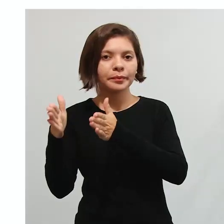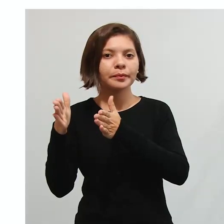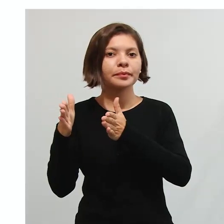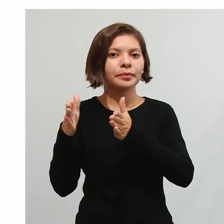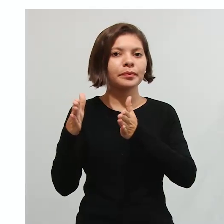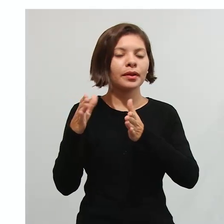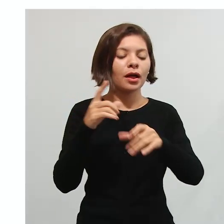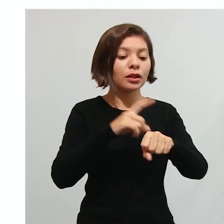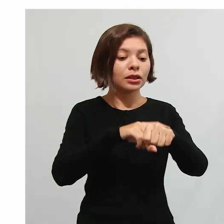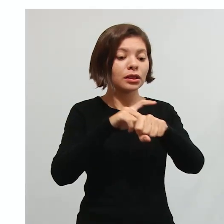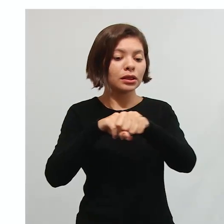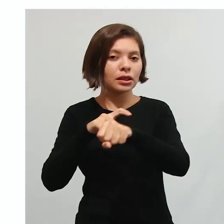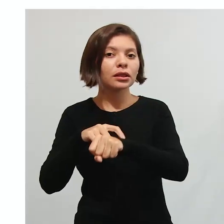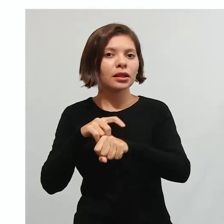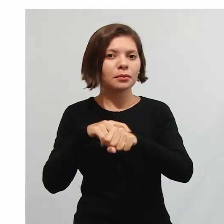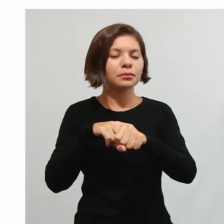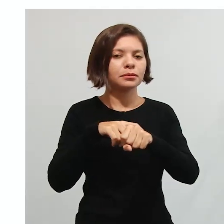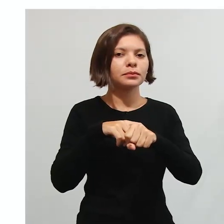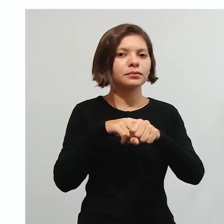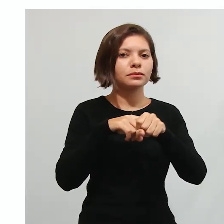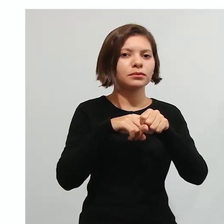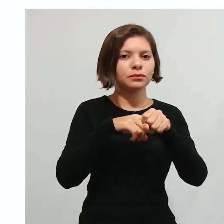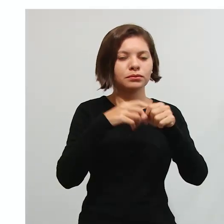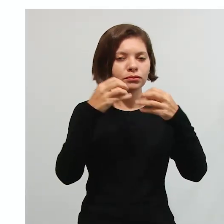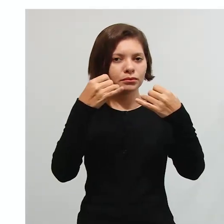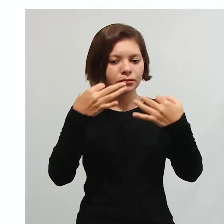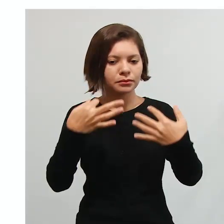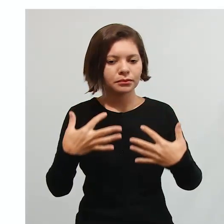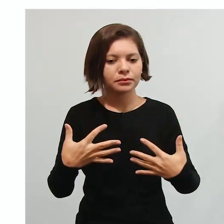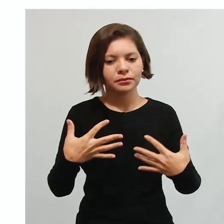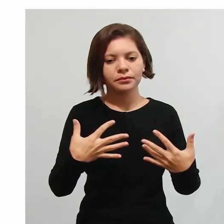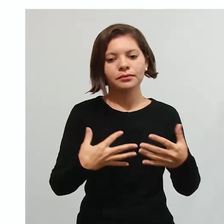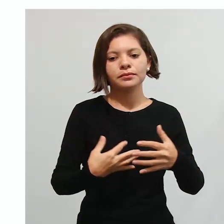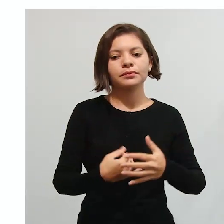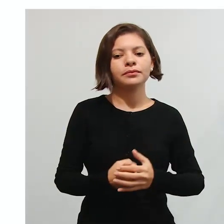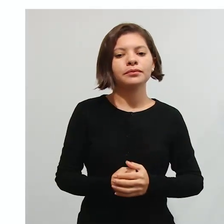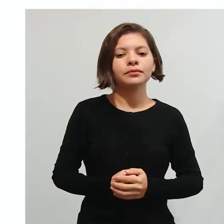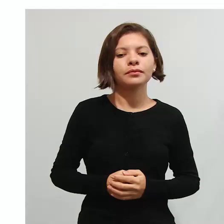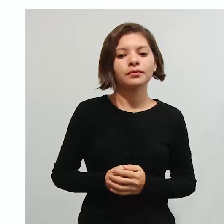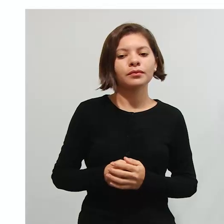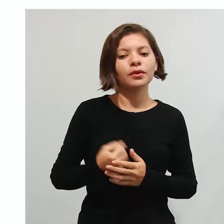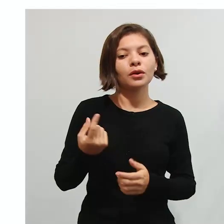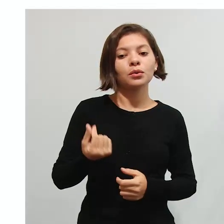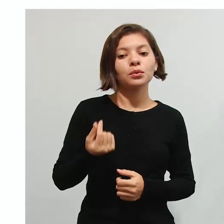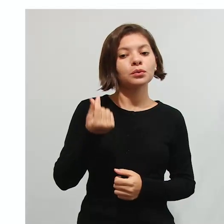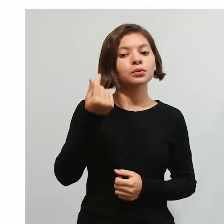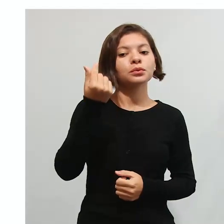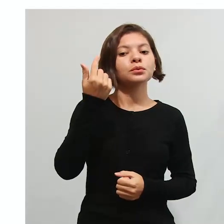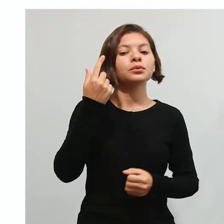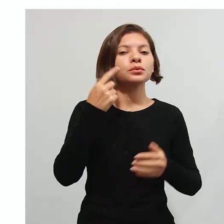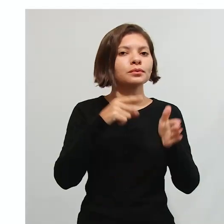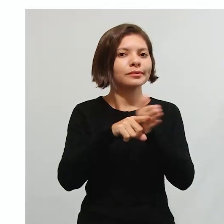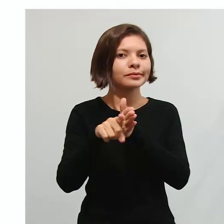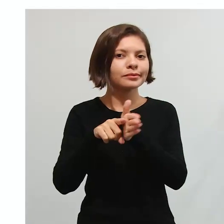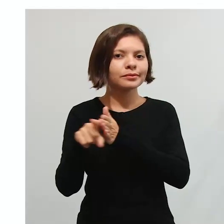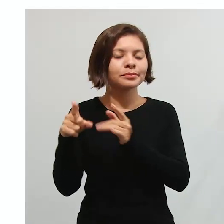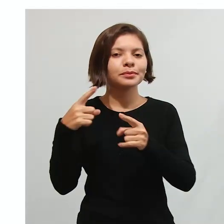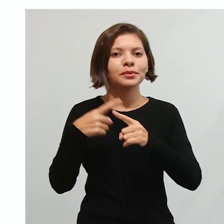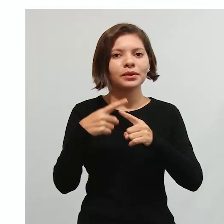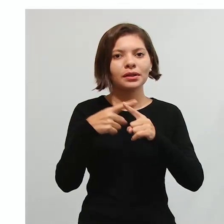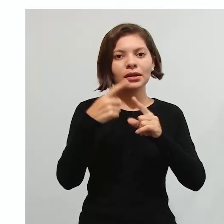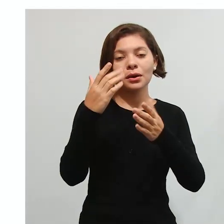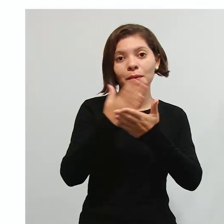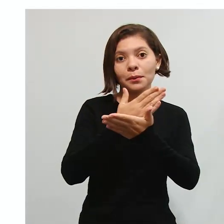da pesquisa e quando o projeto destina-se a obtenção de financiamento destinar uma sessão ao da